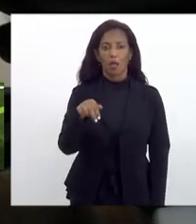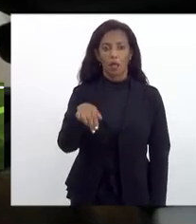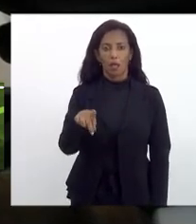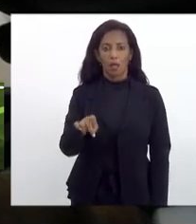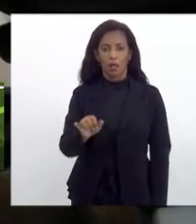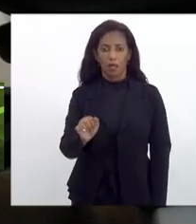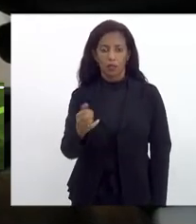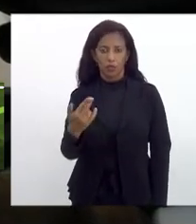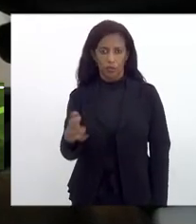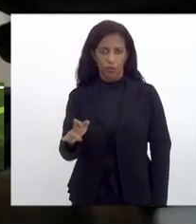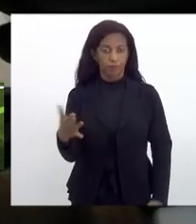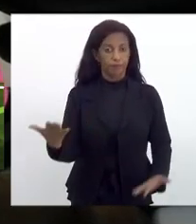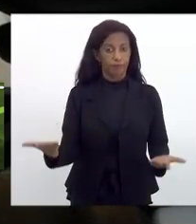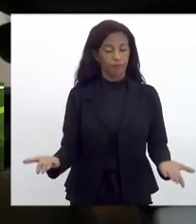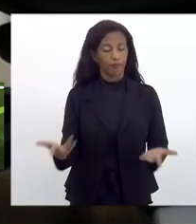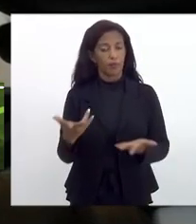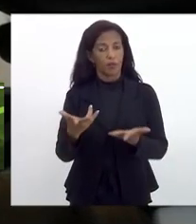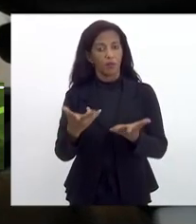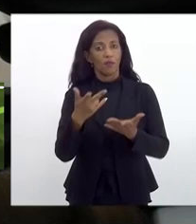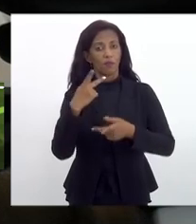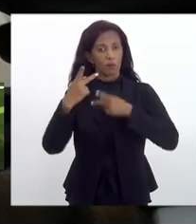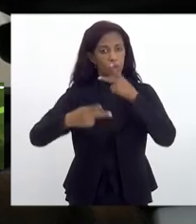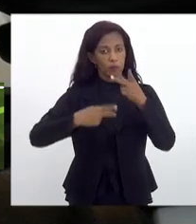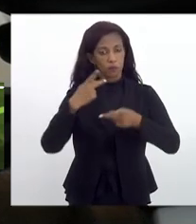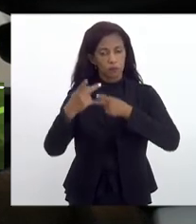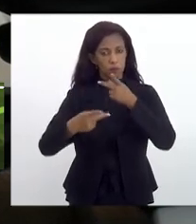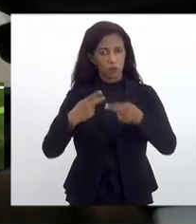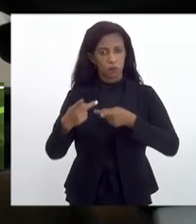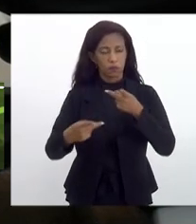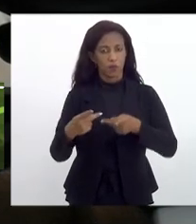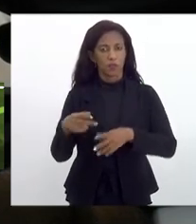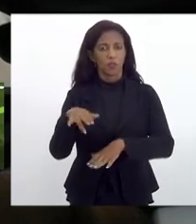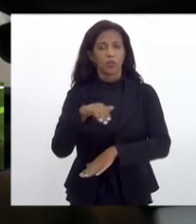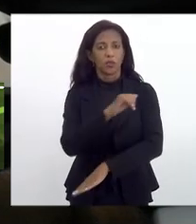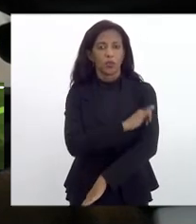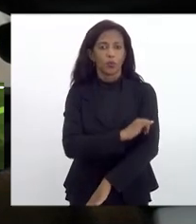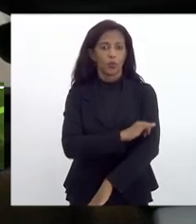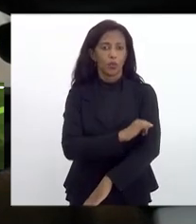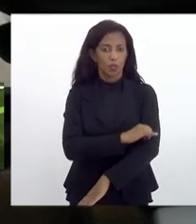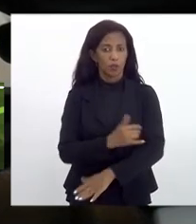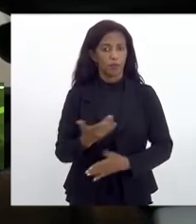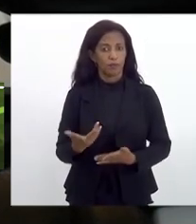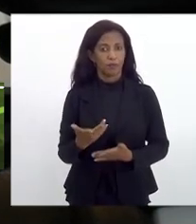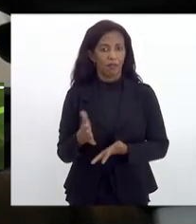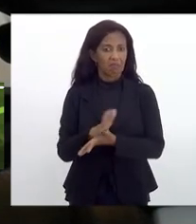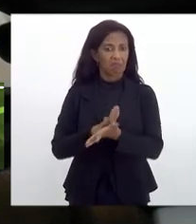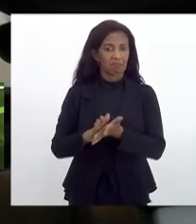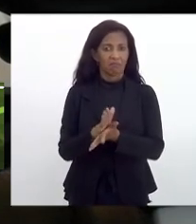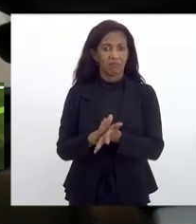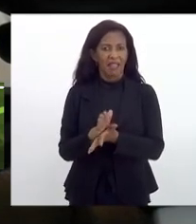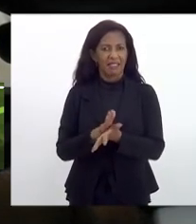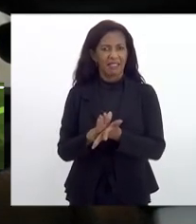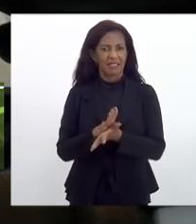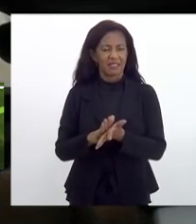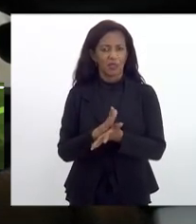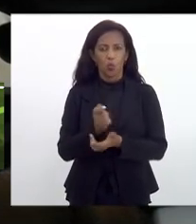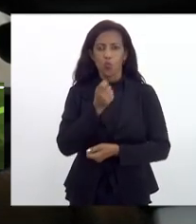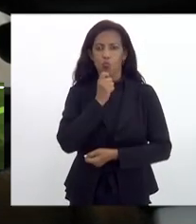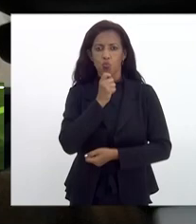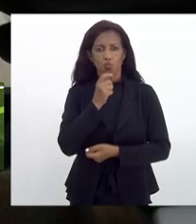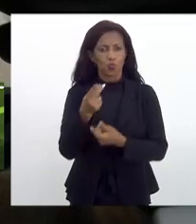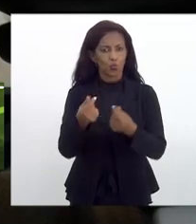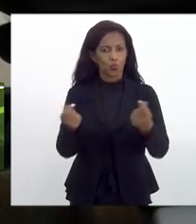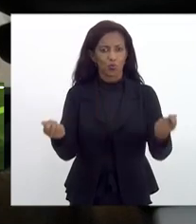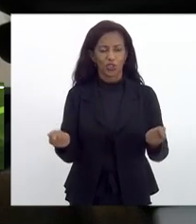referendando esses argumentos de que o Rio de Janeiro nesse momento nada em dinheiro e por que a